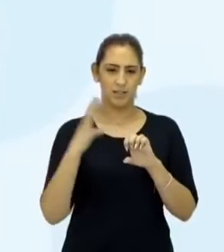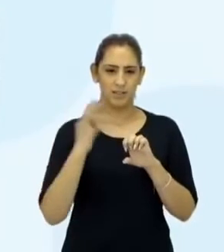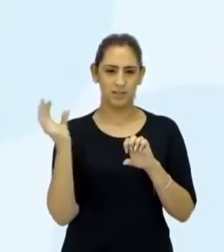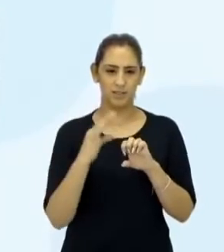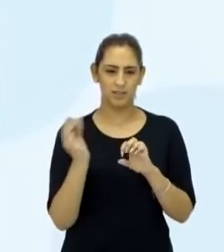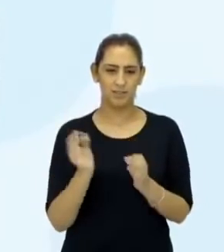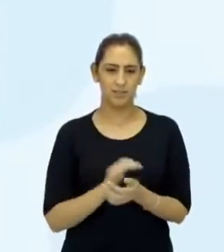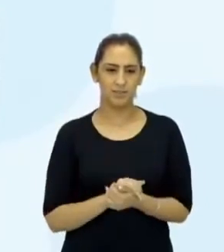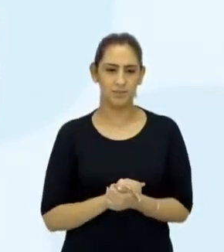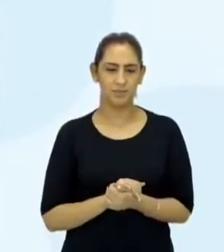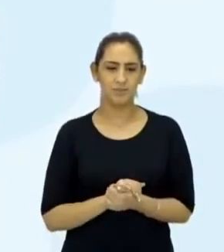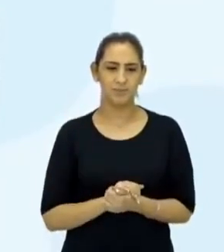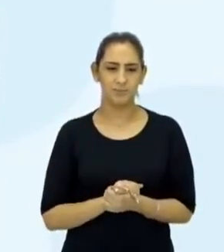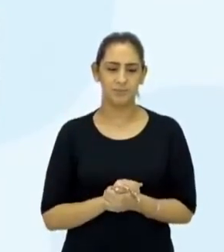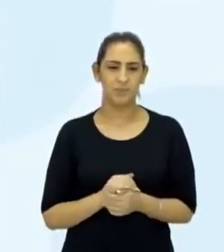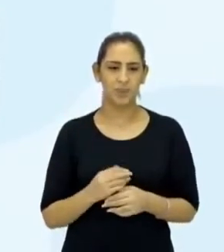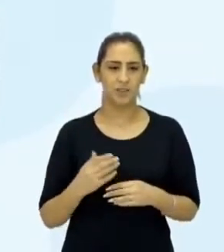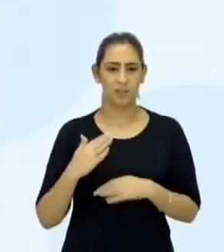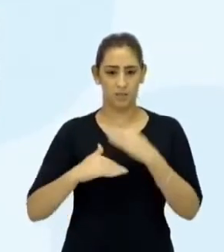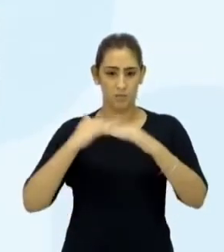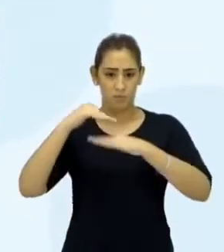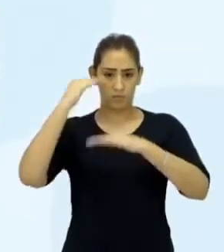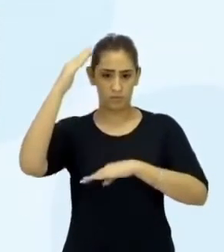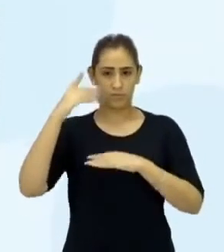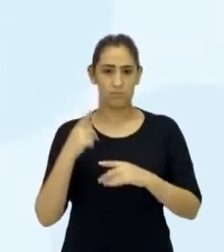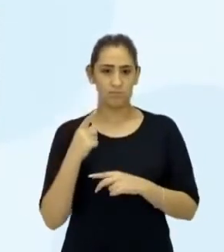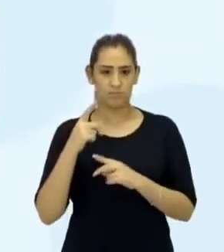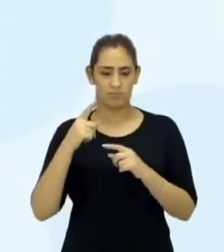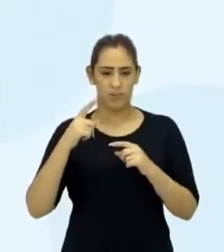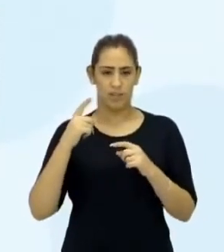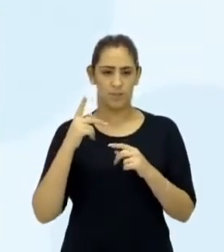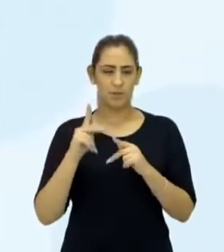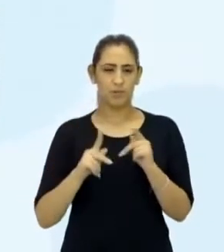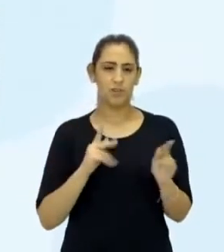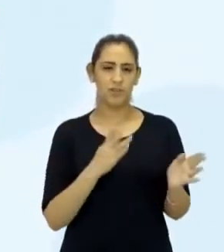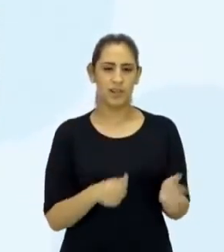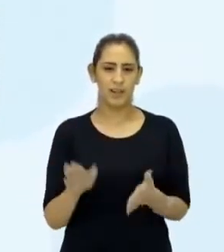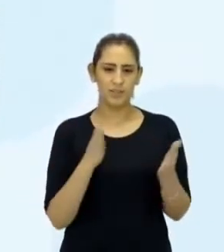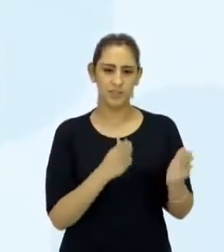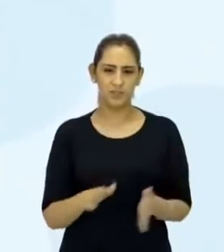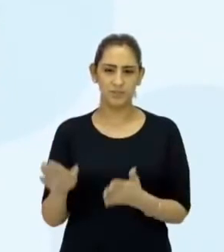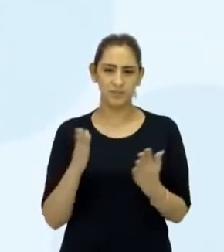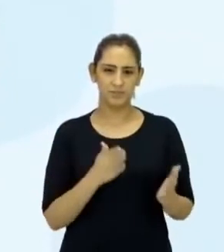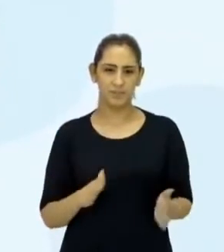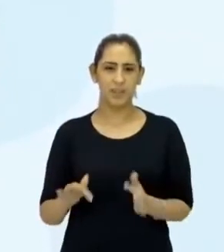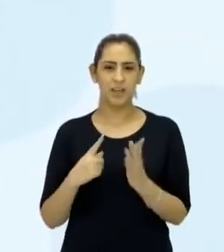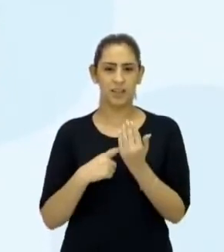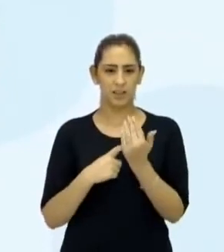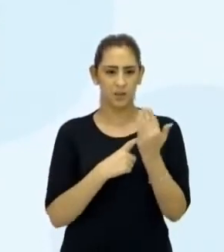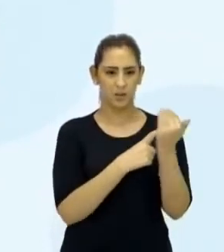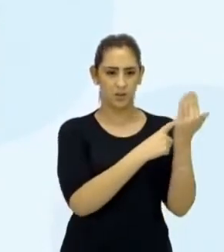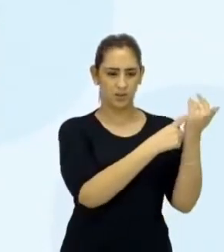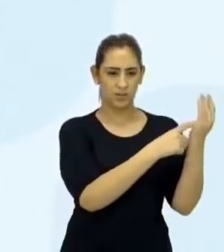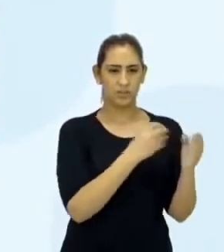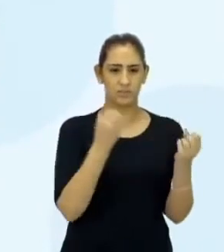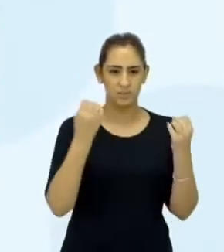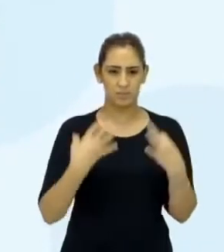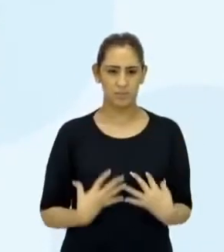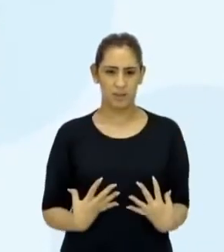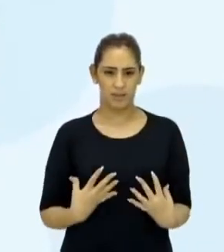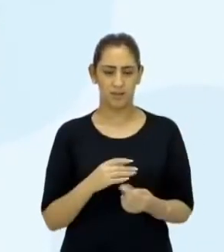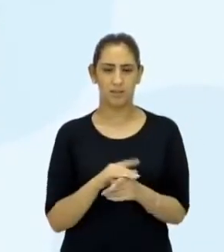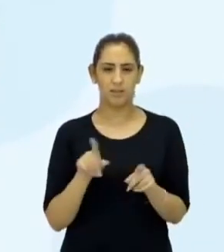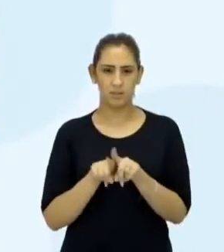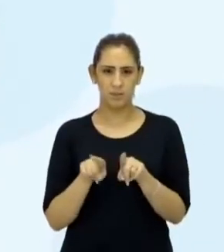explica, em grande parte, a evolução da produtividade. No período entre 1975 e 2015, os